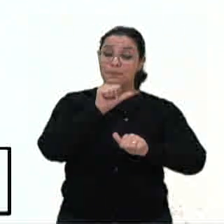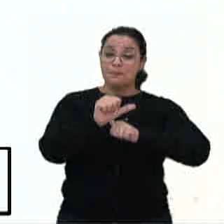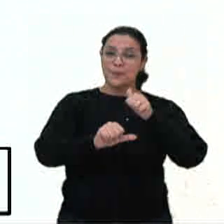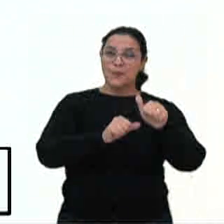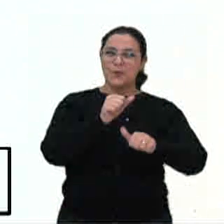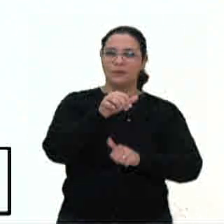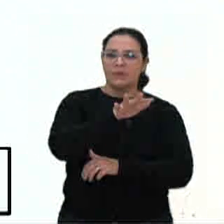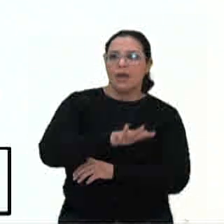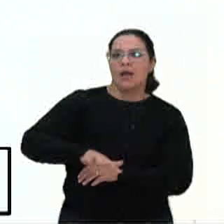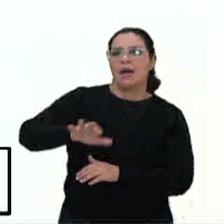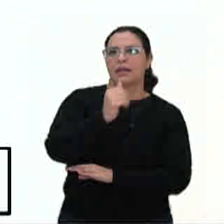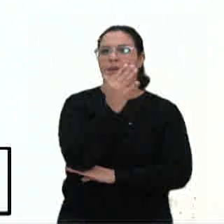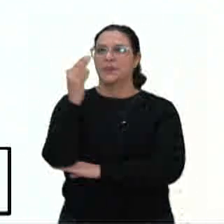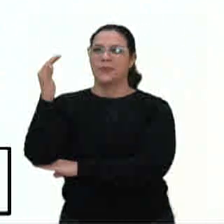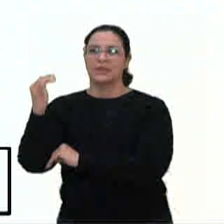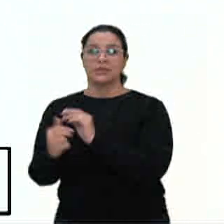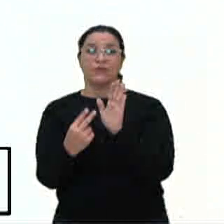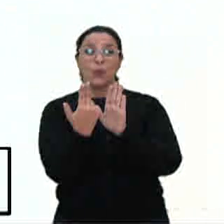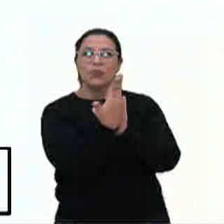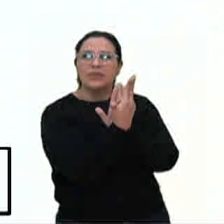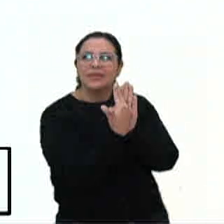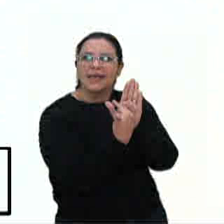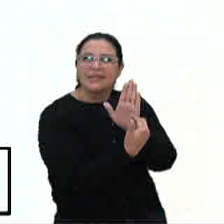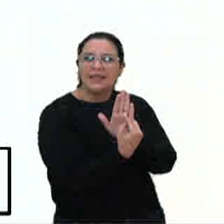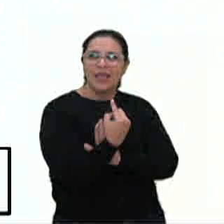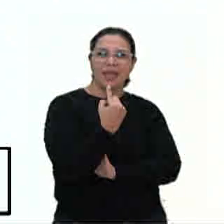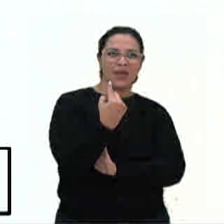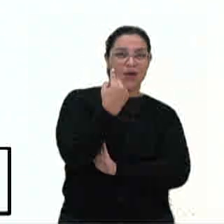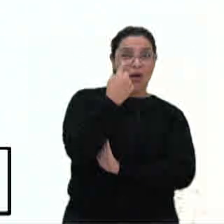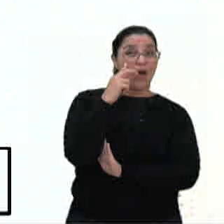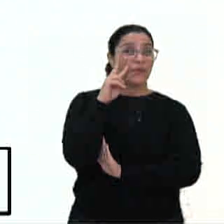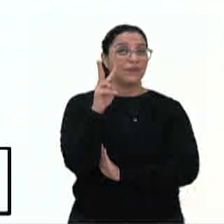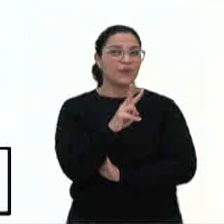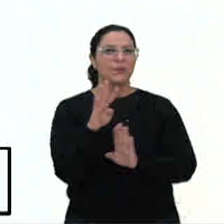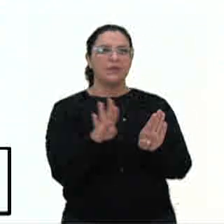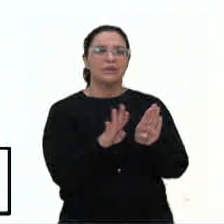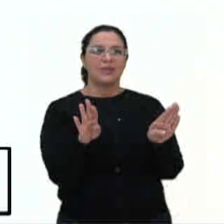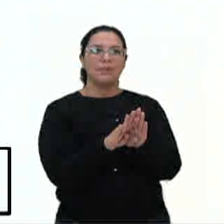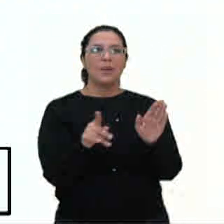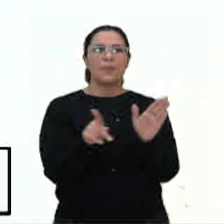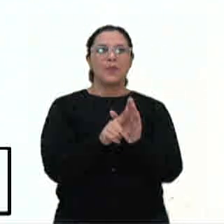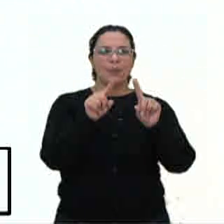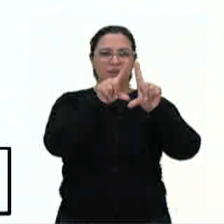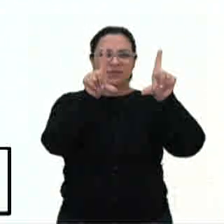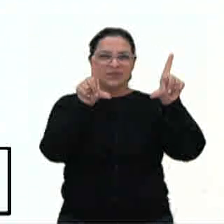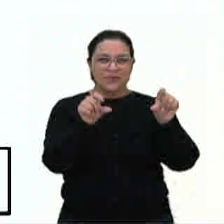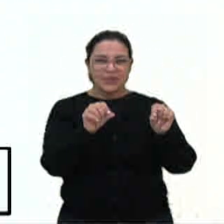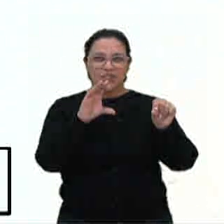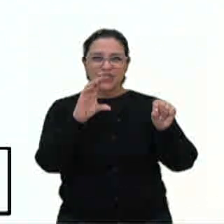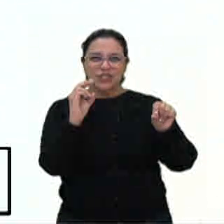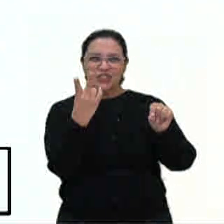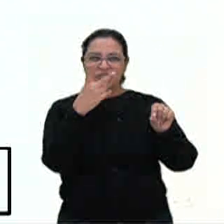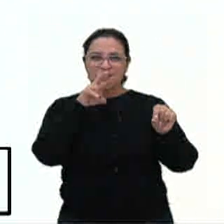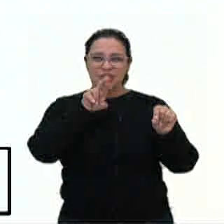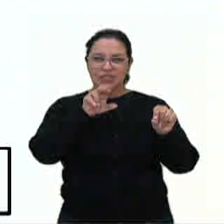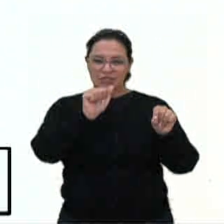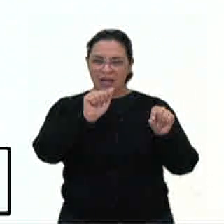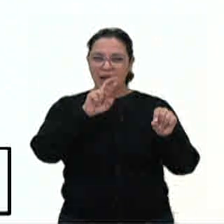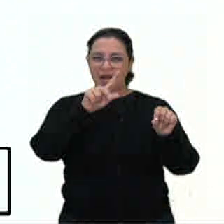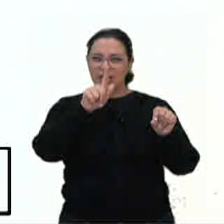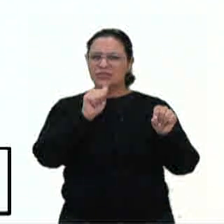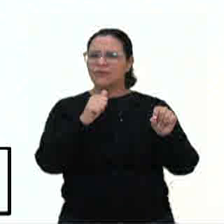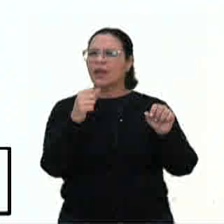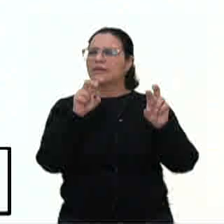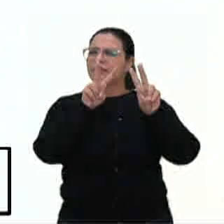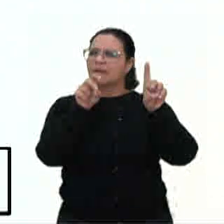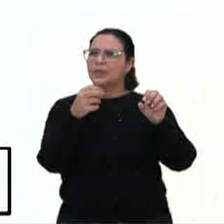Essa ideia que eu trouxe uma charge, porque a gente trabalhou com esse olhar da charge e da análise delas para tratar desse assunto. Não